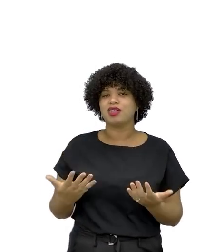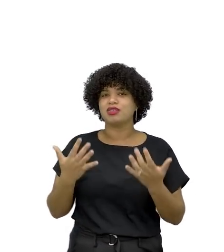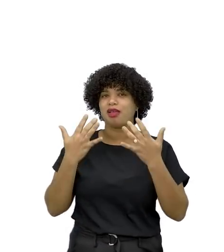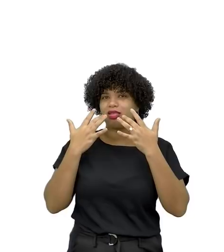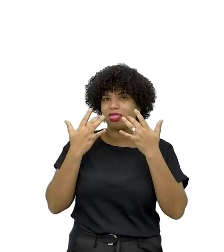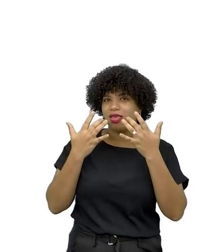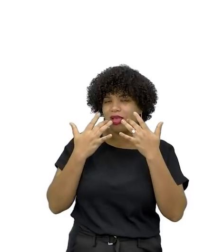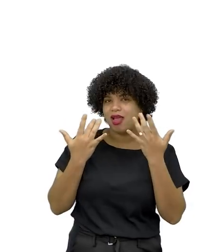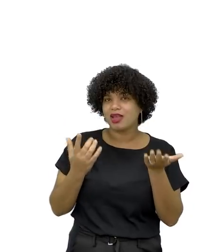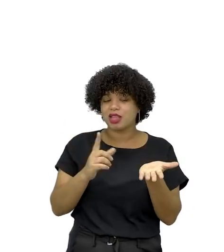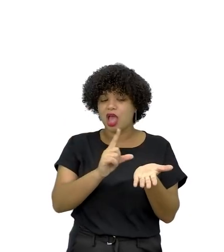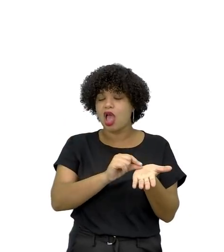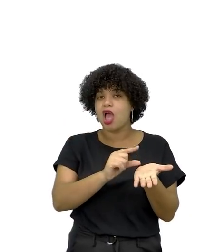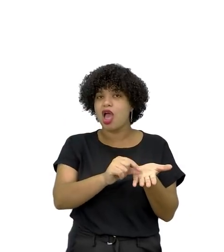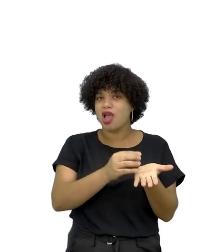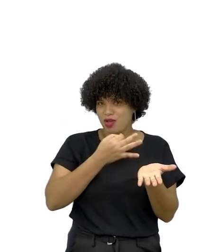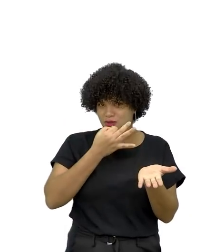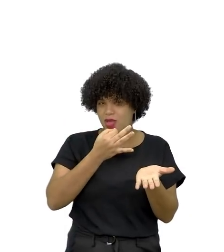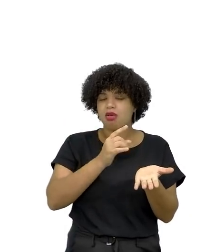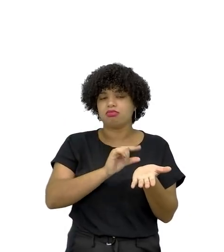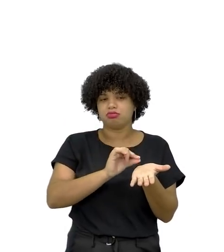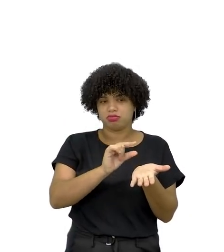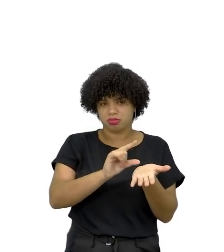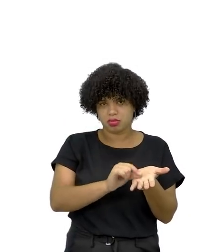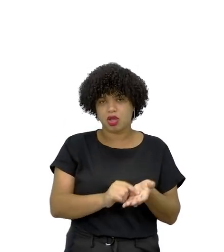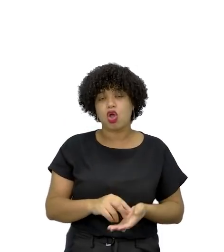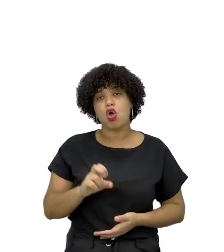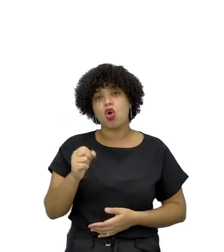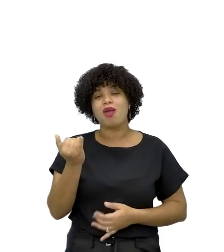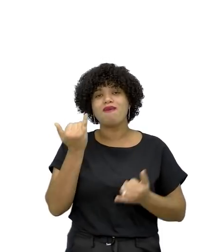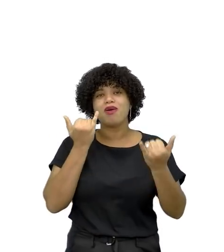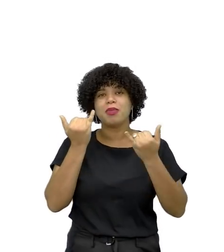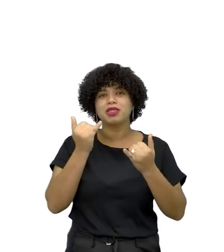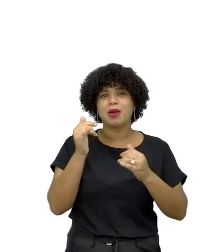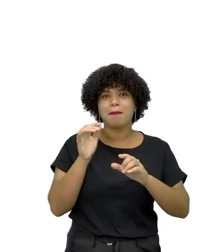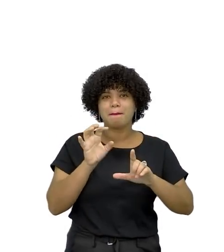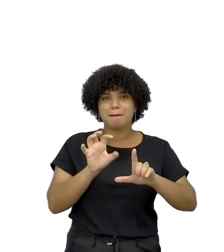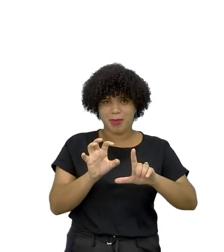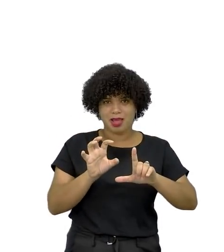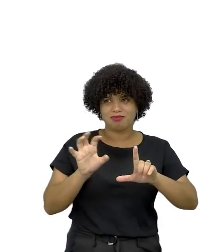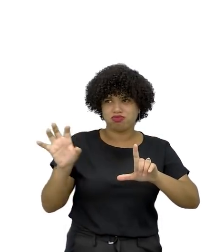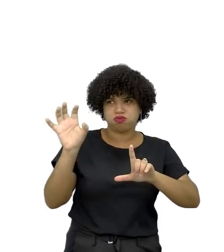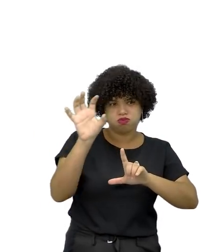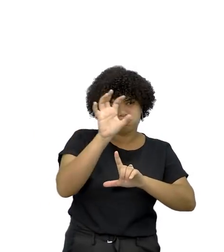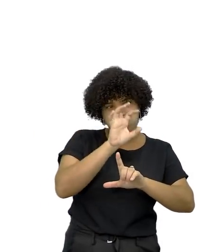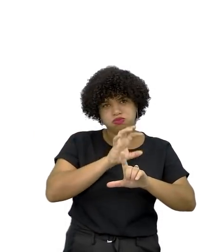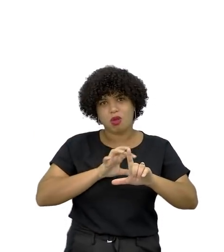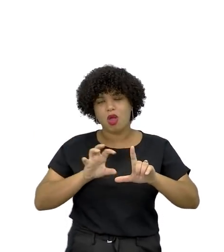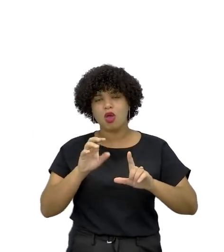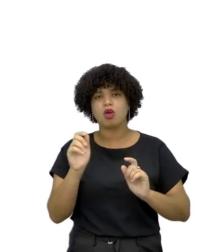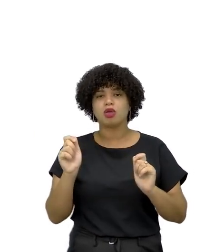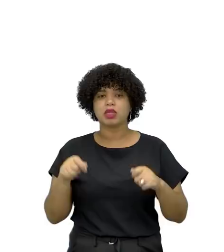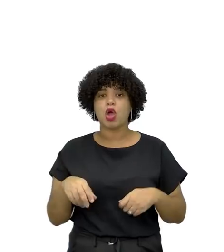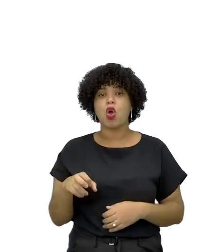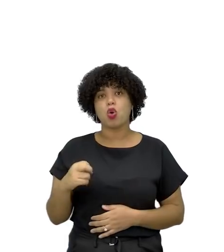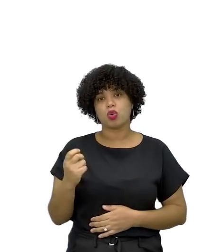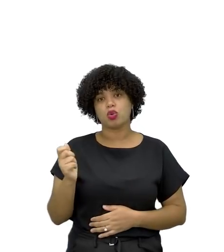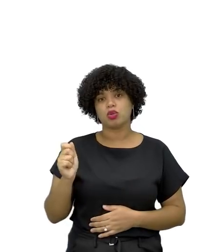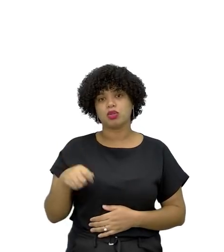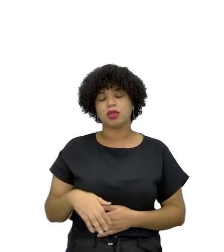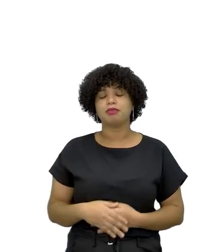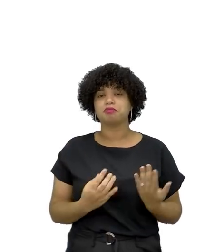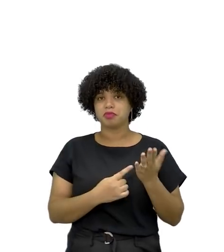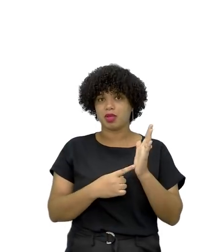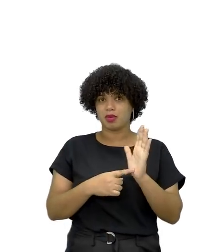importância dos estudantes apresentarem, eles podem apresentar tanto para a própria sala, quanto para as várias salas